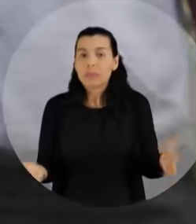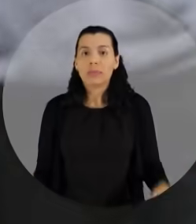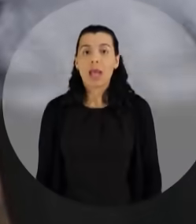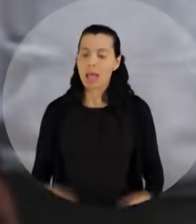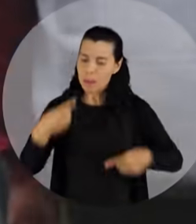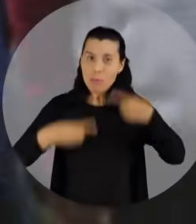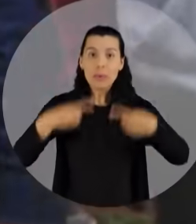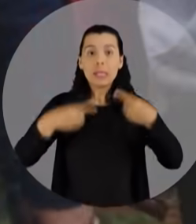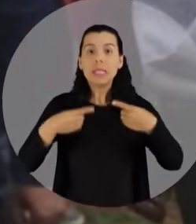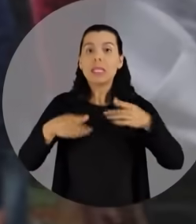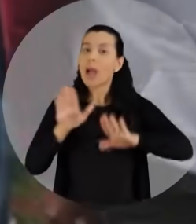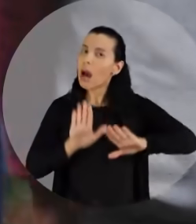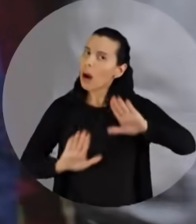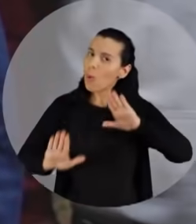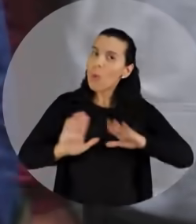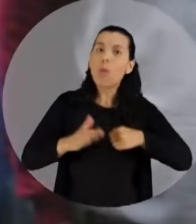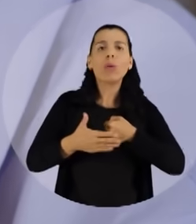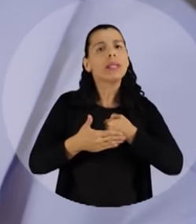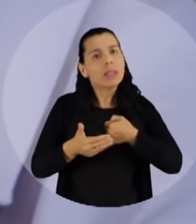A política tem que ser cuidado.